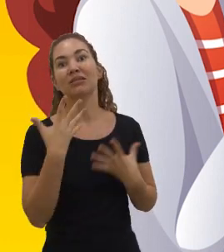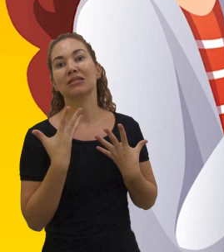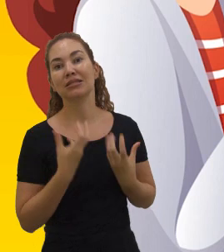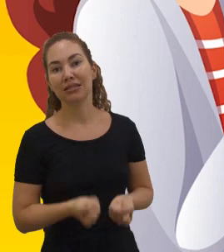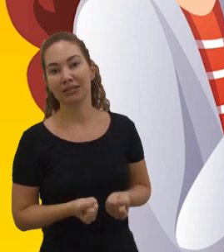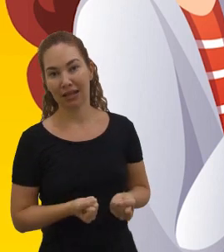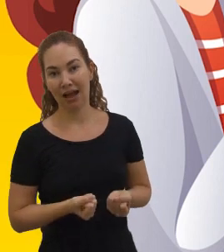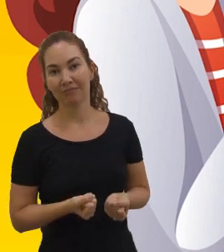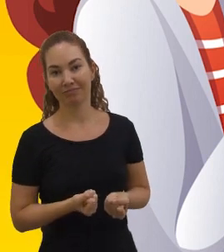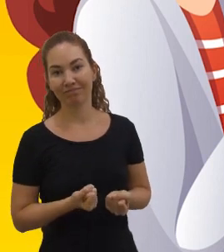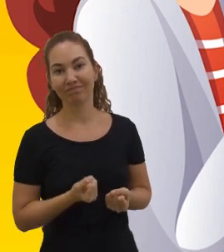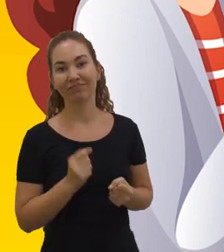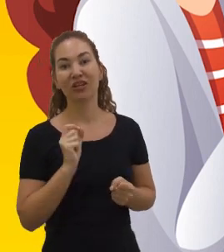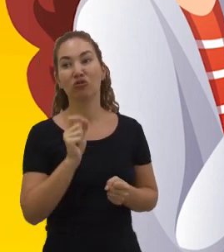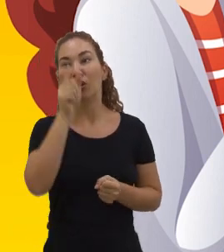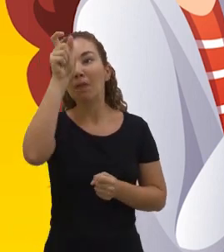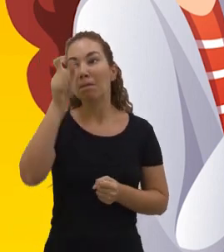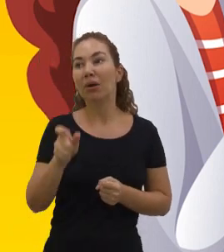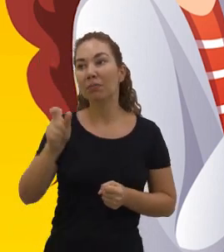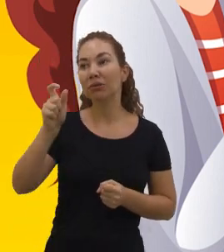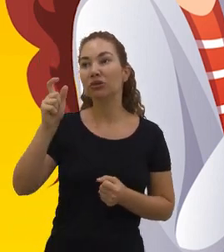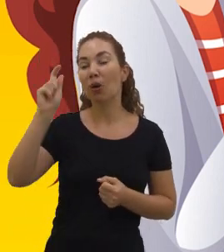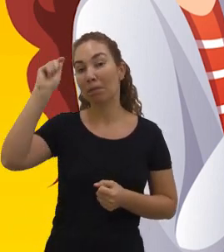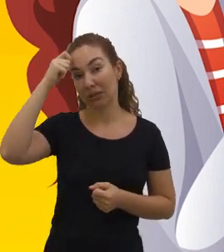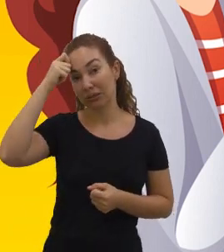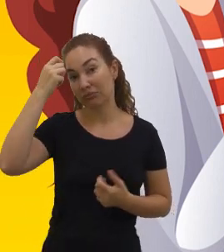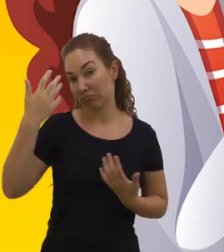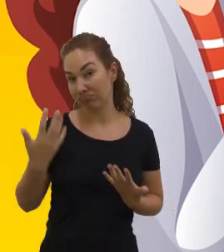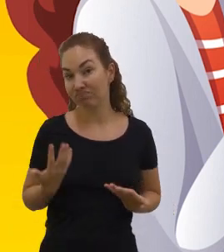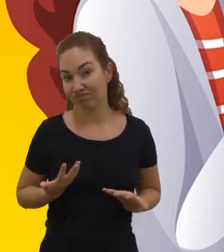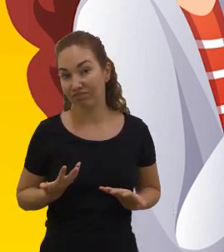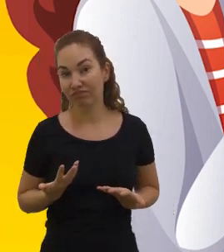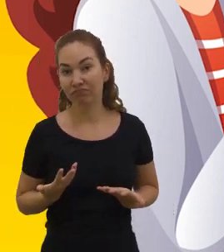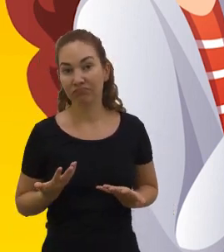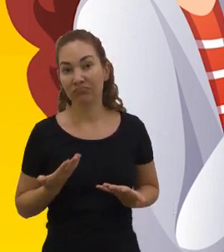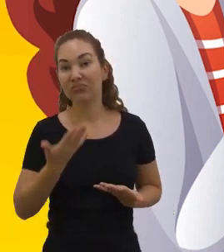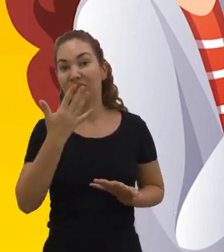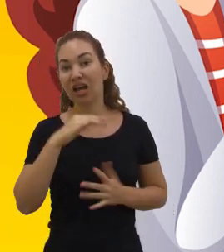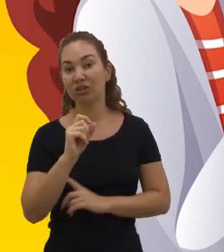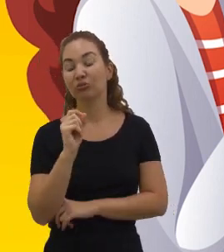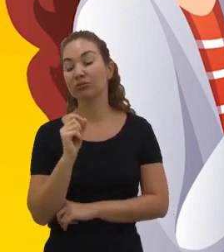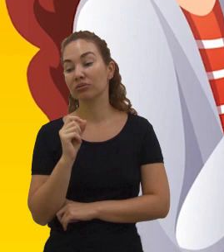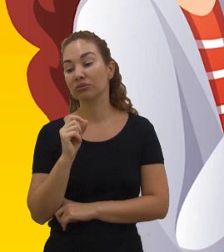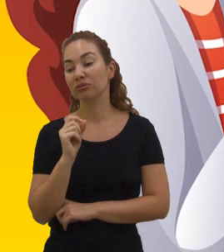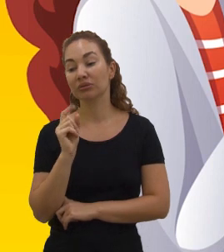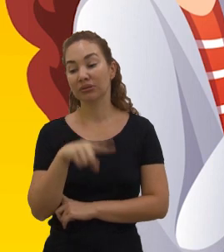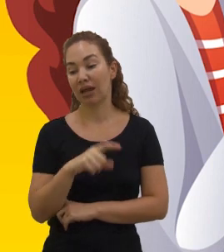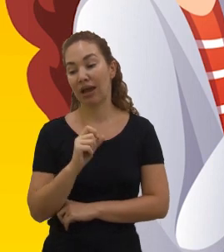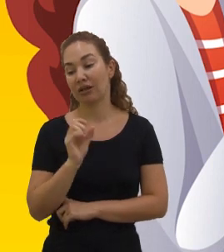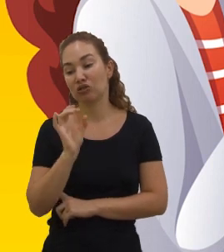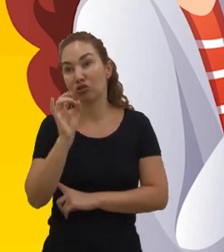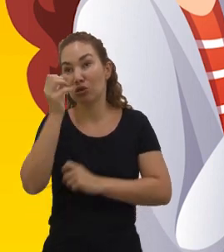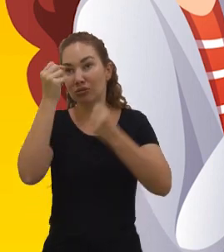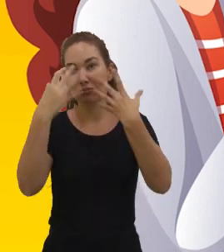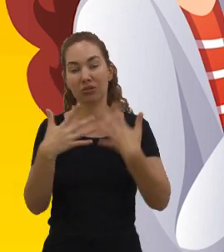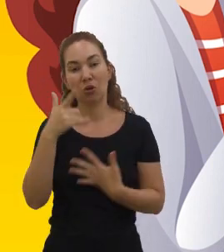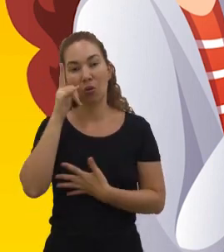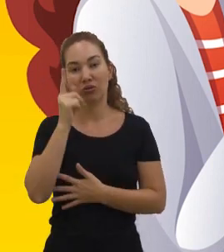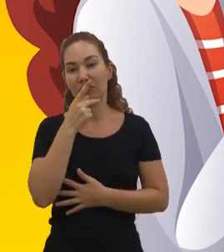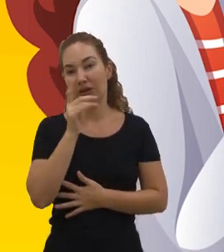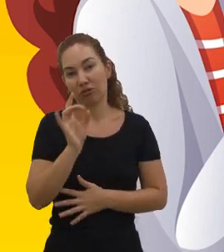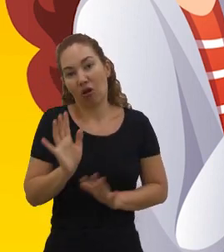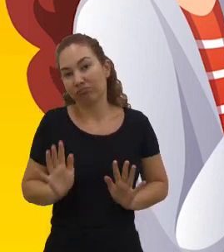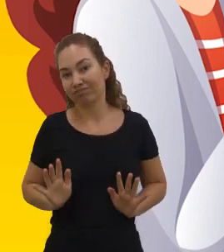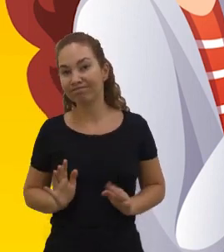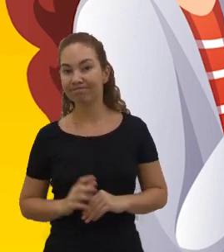aceitável do que de uma pessoa negra, né? Então, só passa essa explicação na minha cabeça, só pode ser